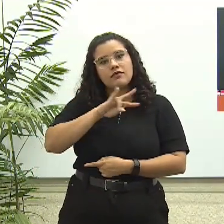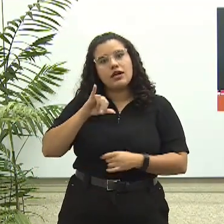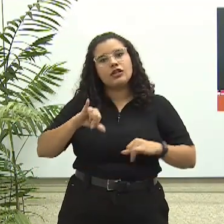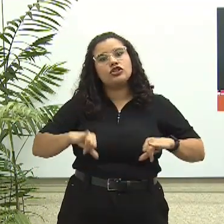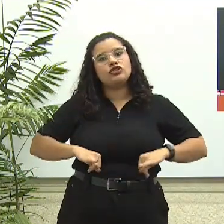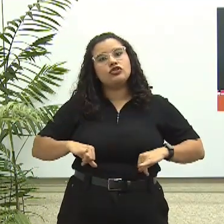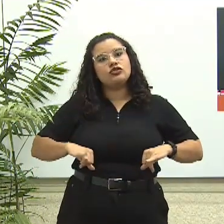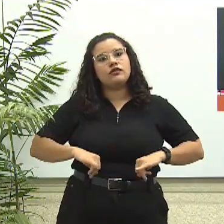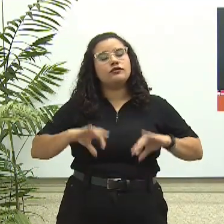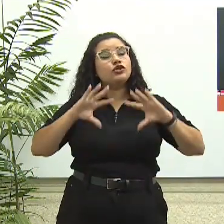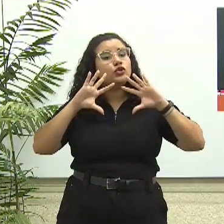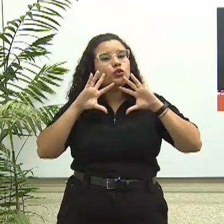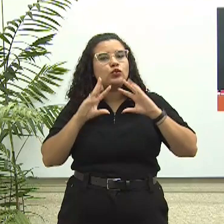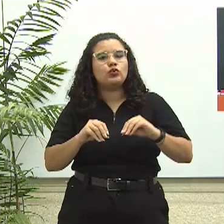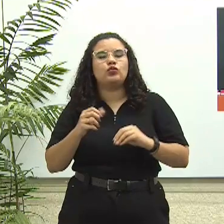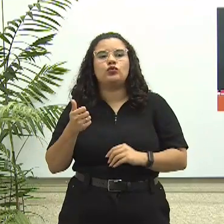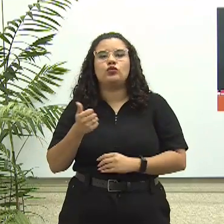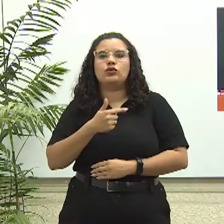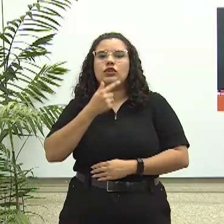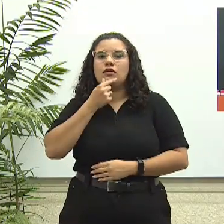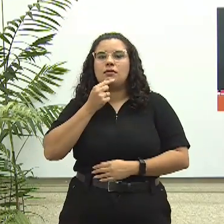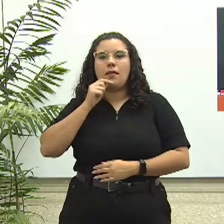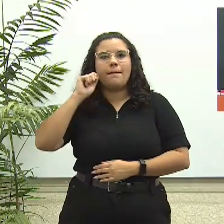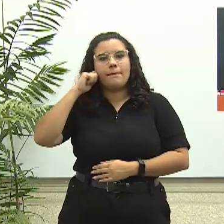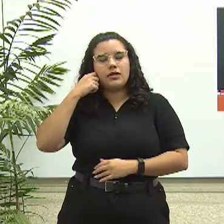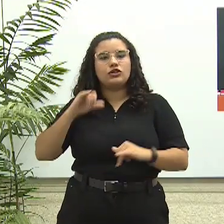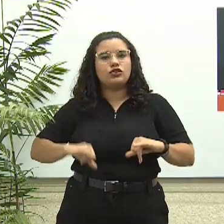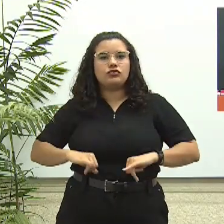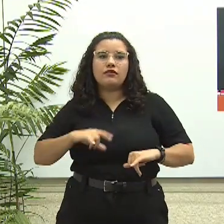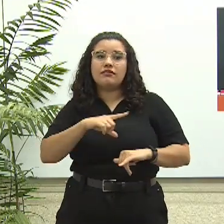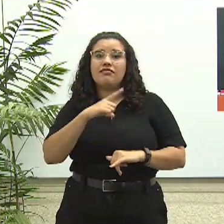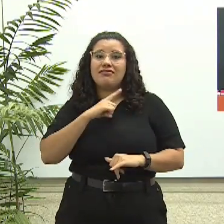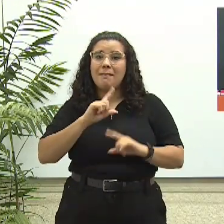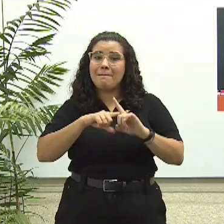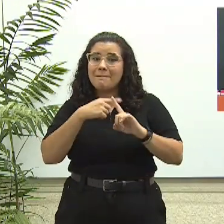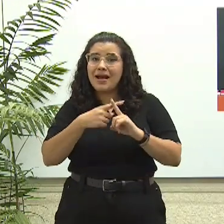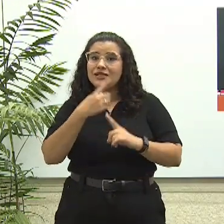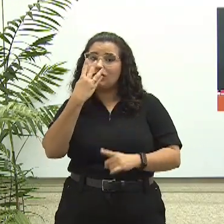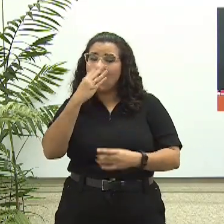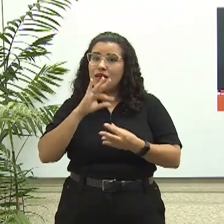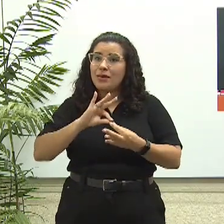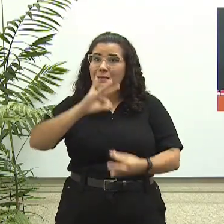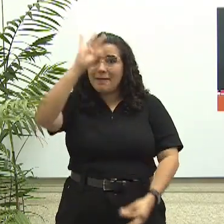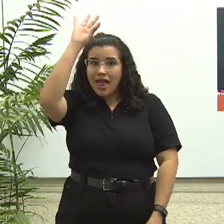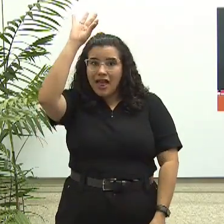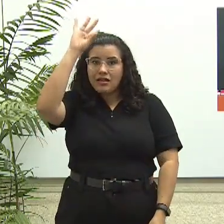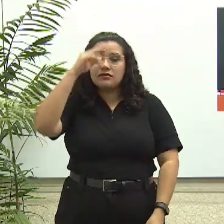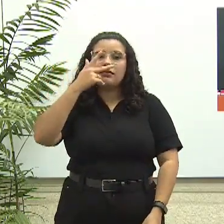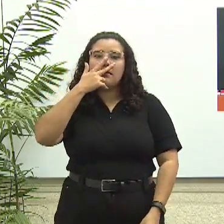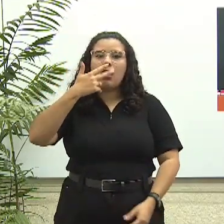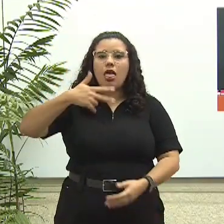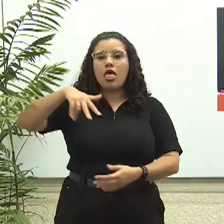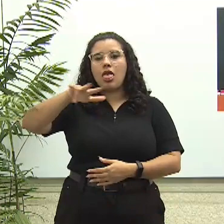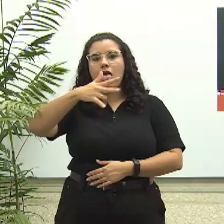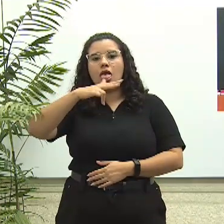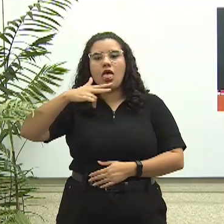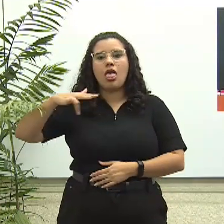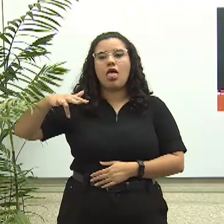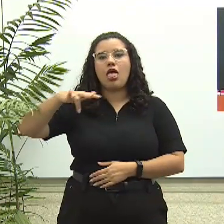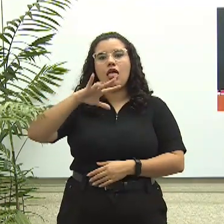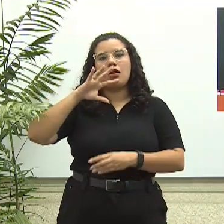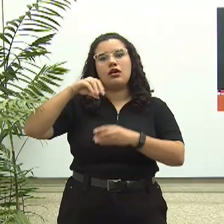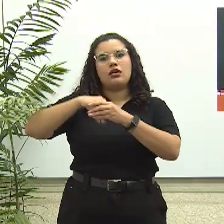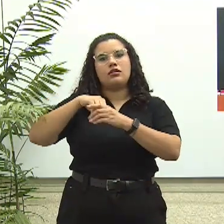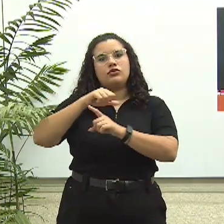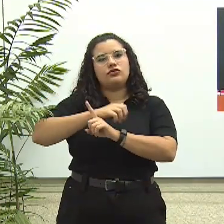tudo que um garoto negro sofre e ele ainda tem 4 m ele ainda virou um fantoche daquela sociedade então